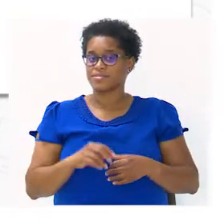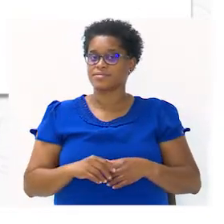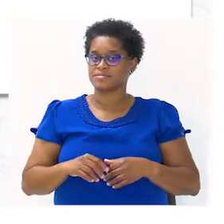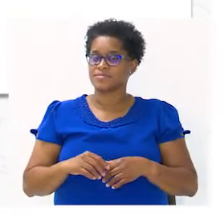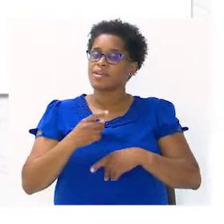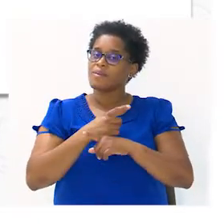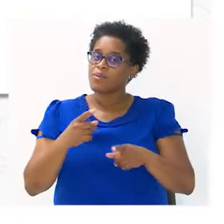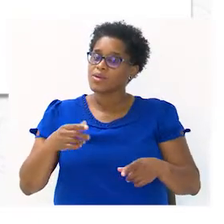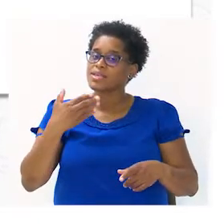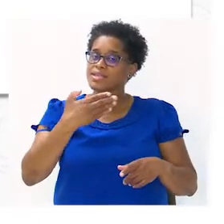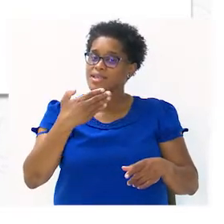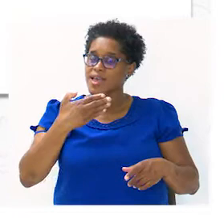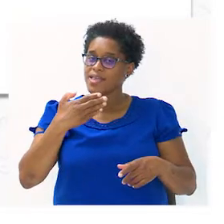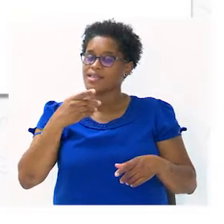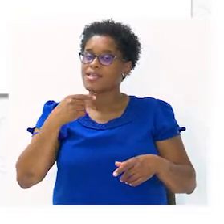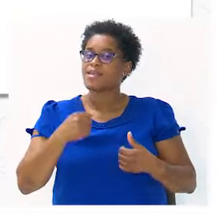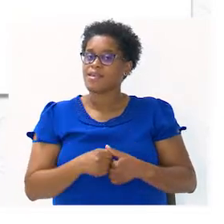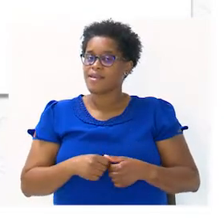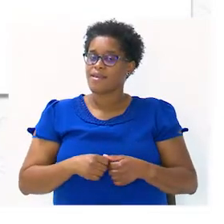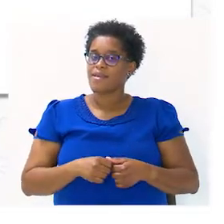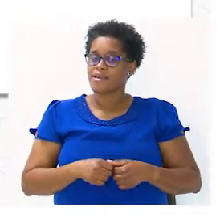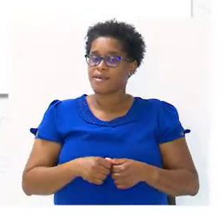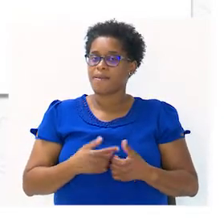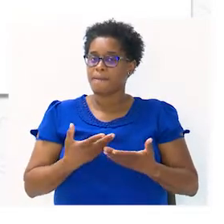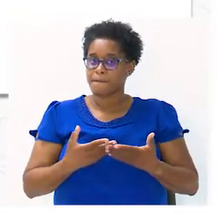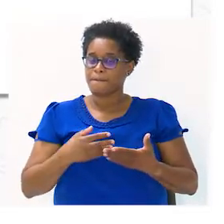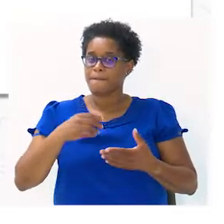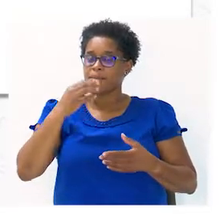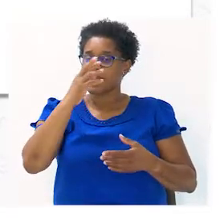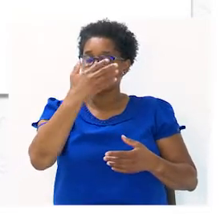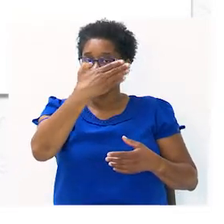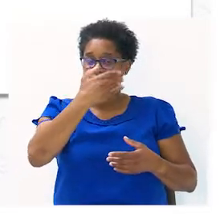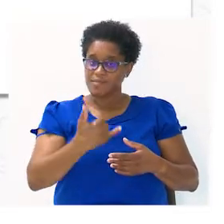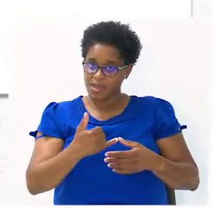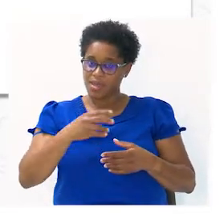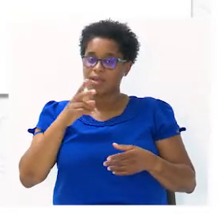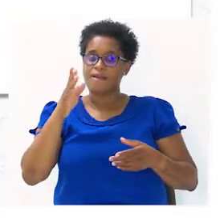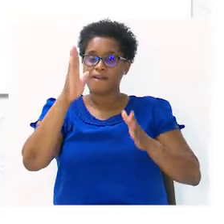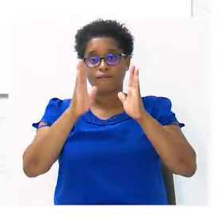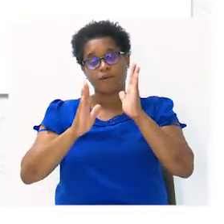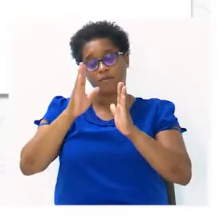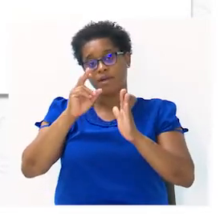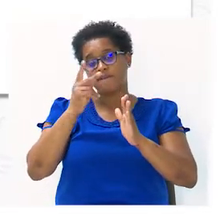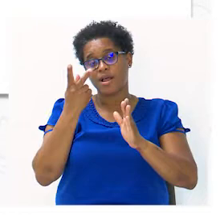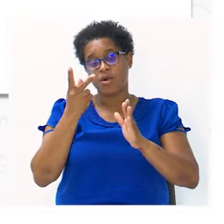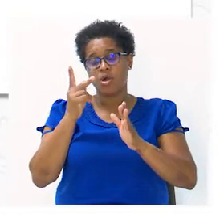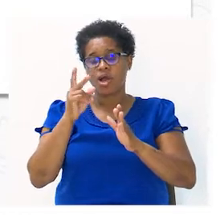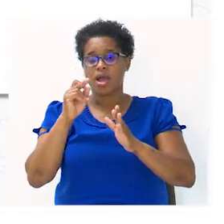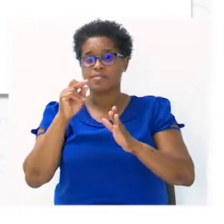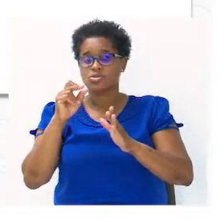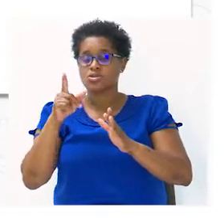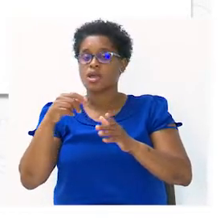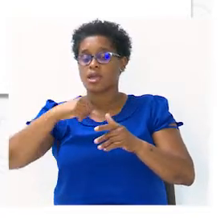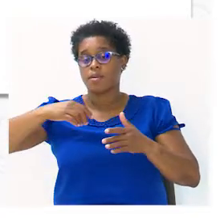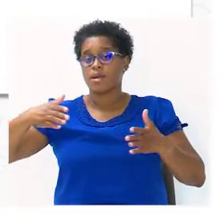7 meios, em valor absoluto, é maior, não é verdade? A linha B, o que é que